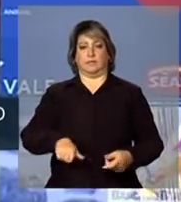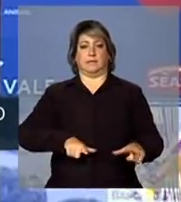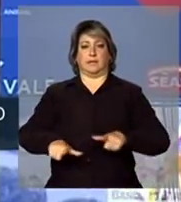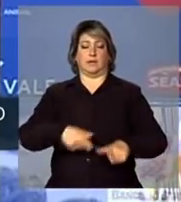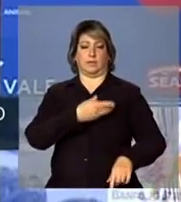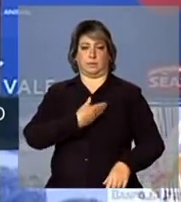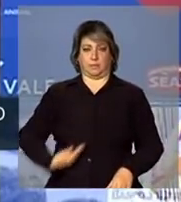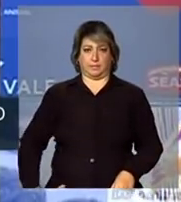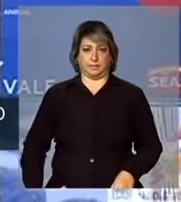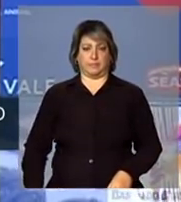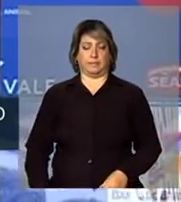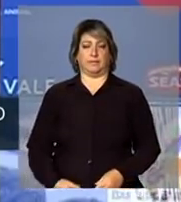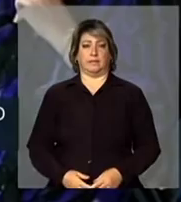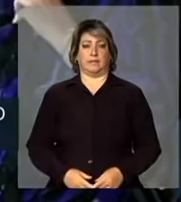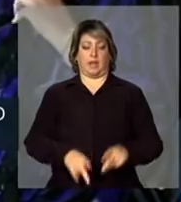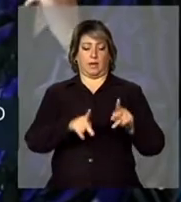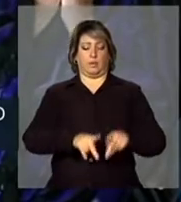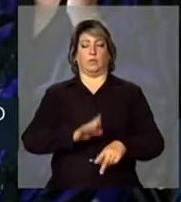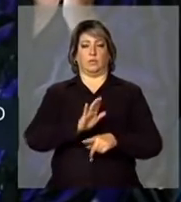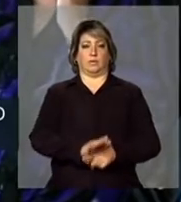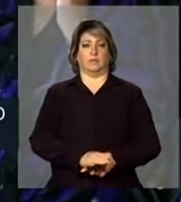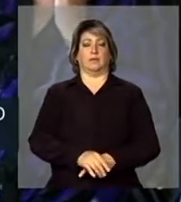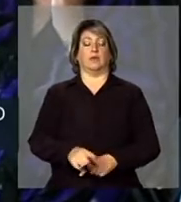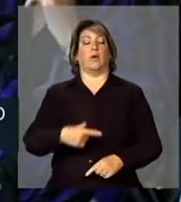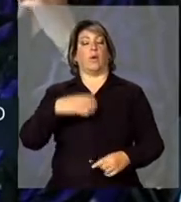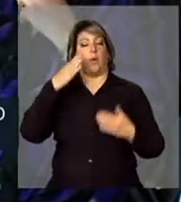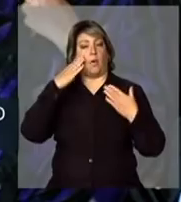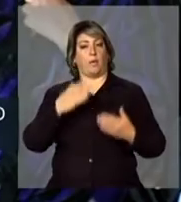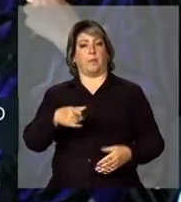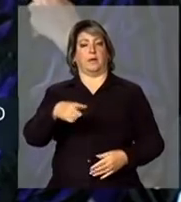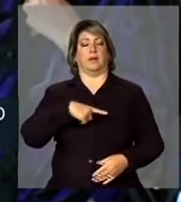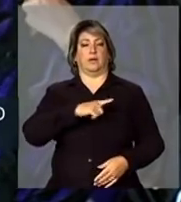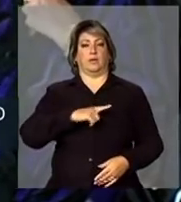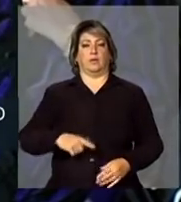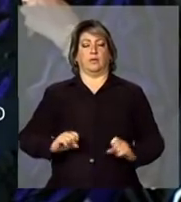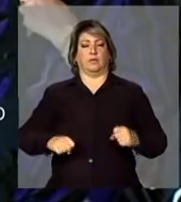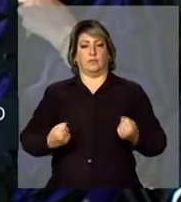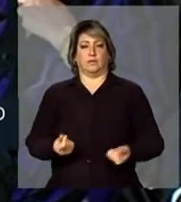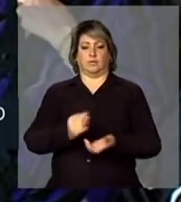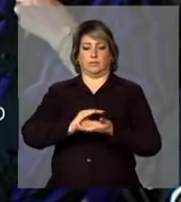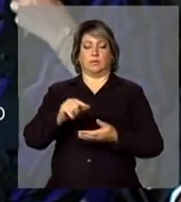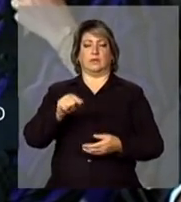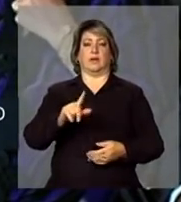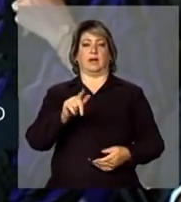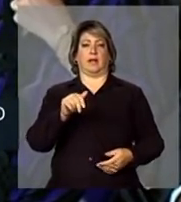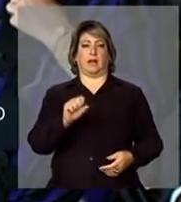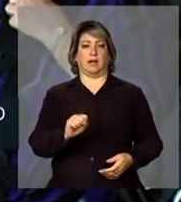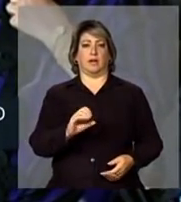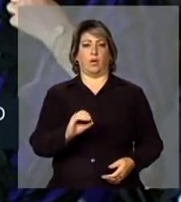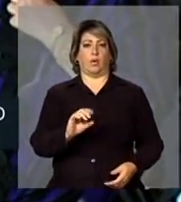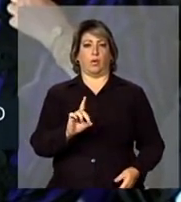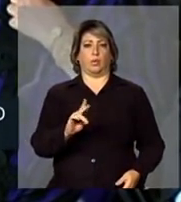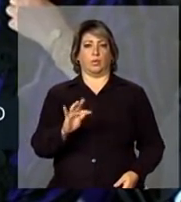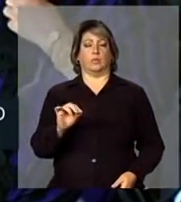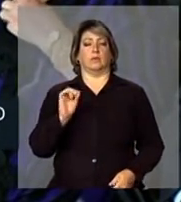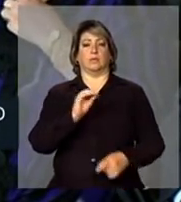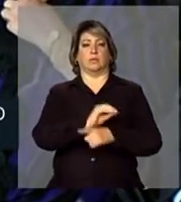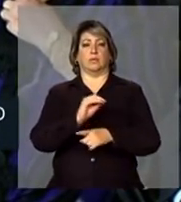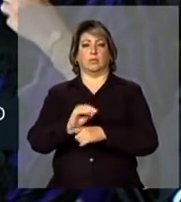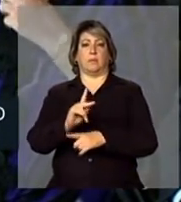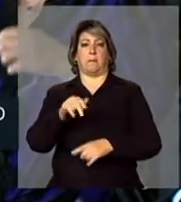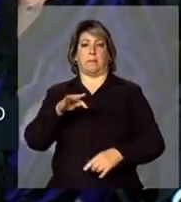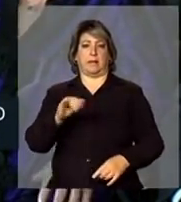Obrigado, governador, pela sua firme decisão de investir no gasoduto para abastecer a planta de amônia